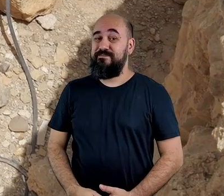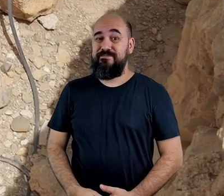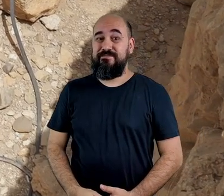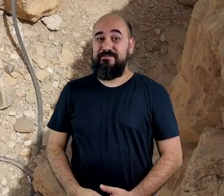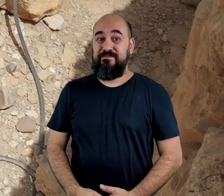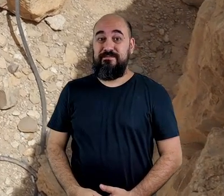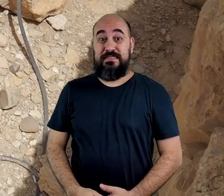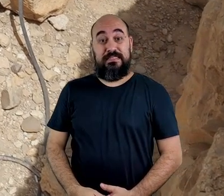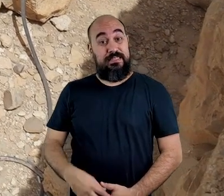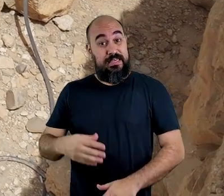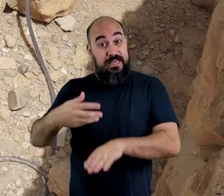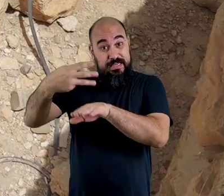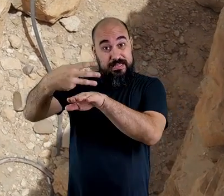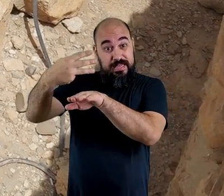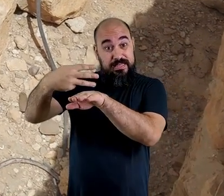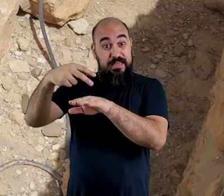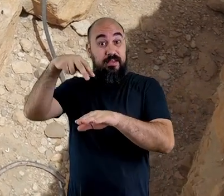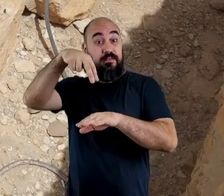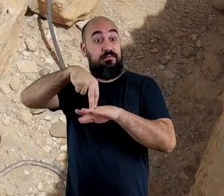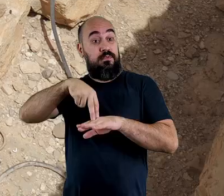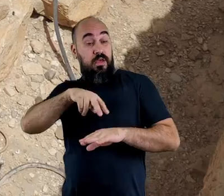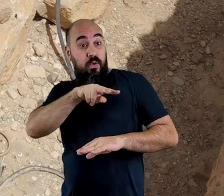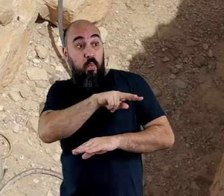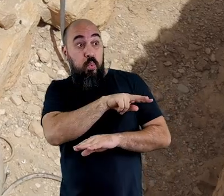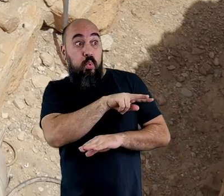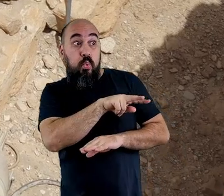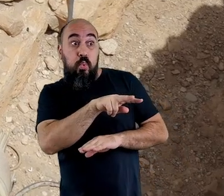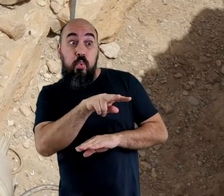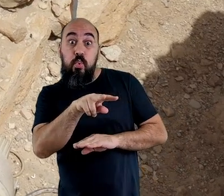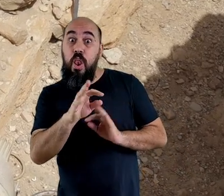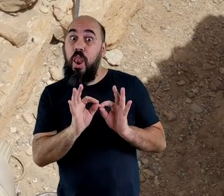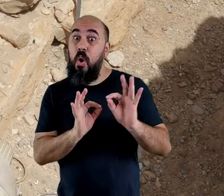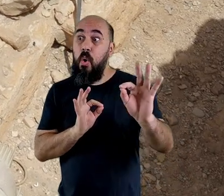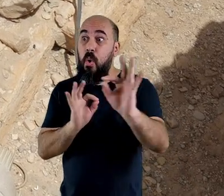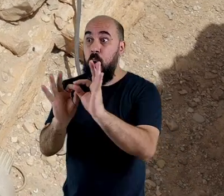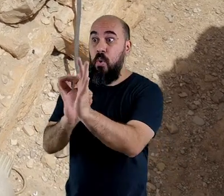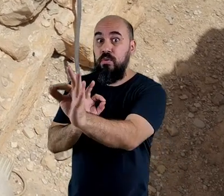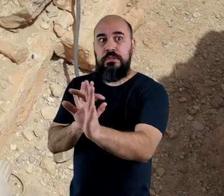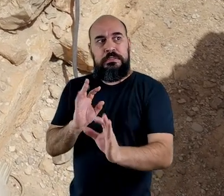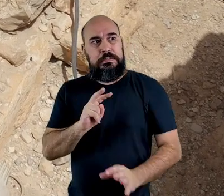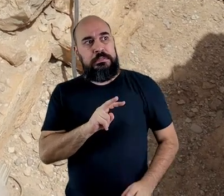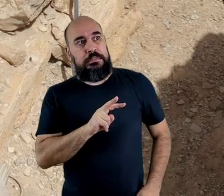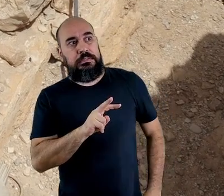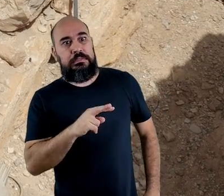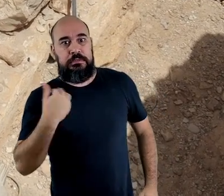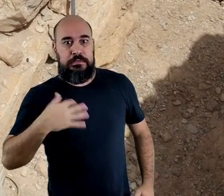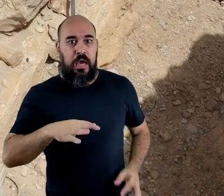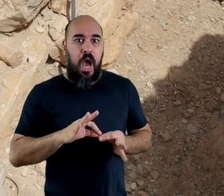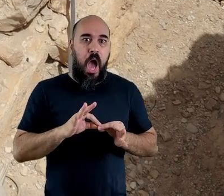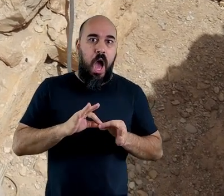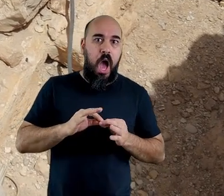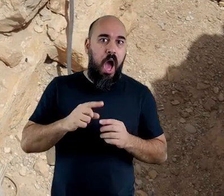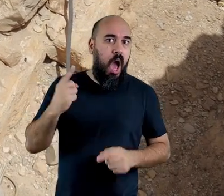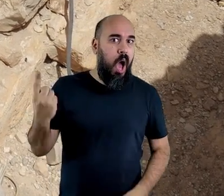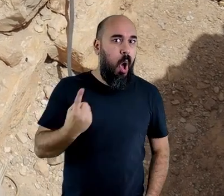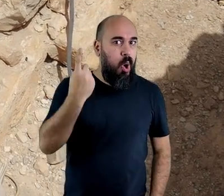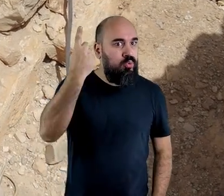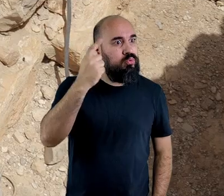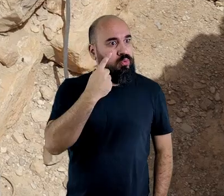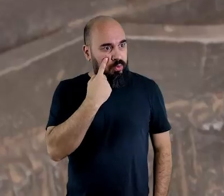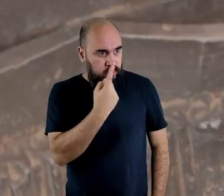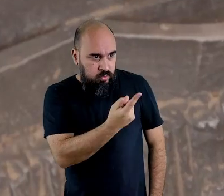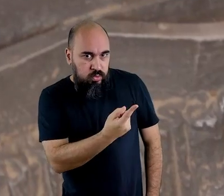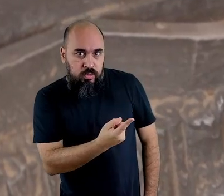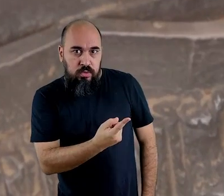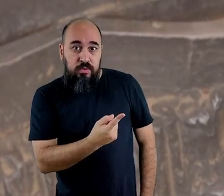a altitude e as falésias. Assim, o edifício superior, logo abaixo de nós, o arredondado, é a base